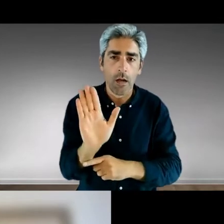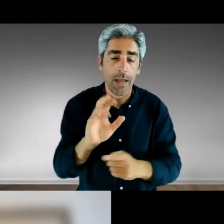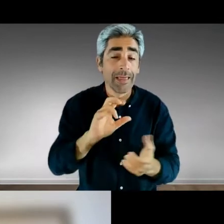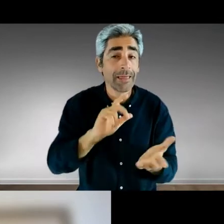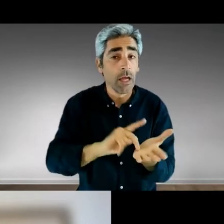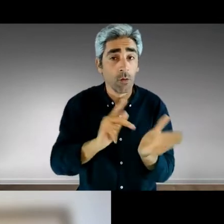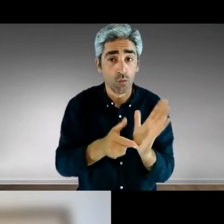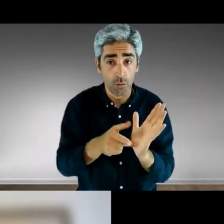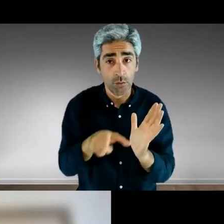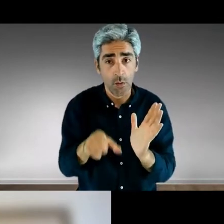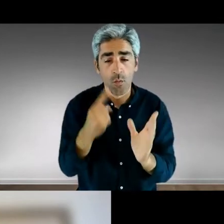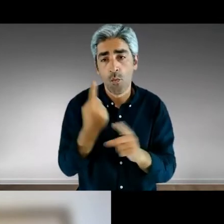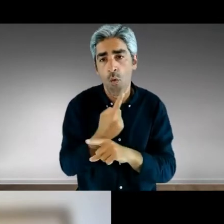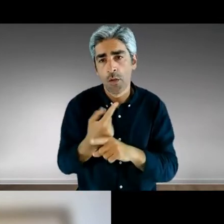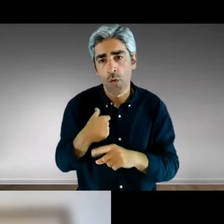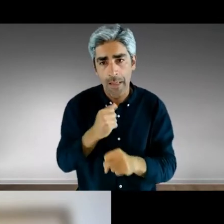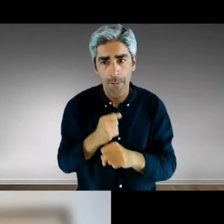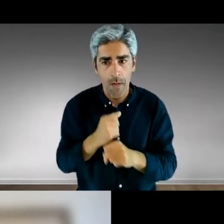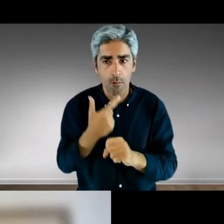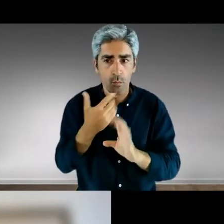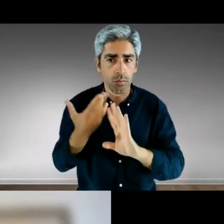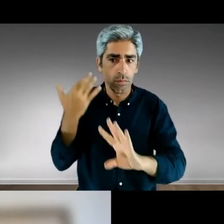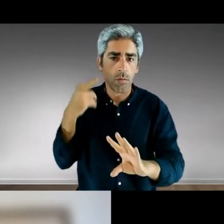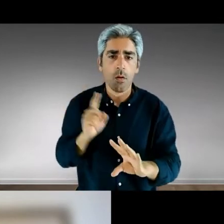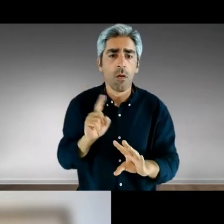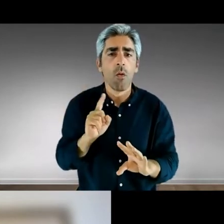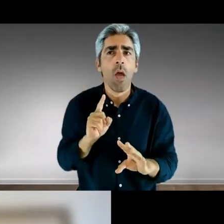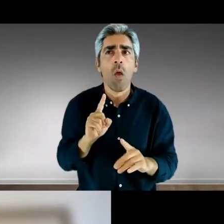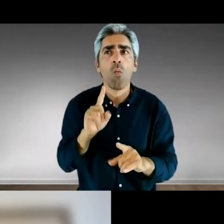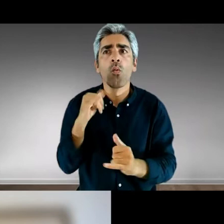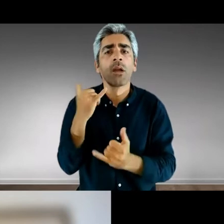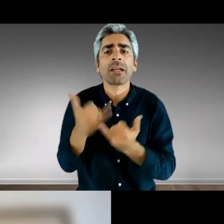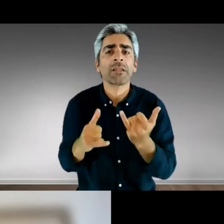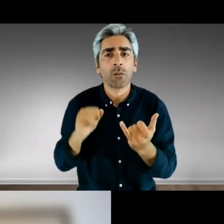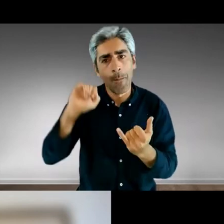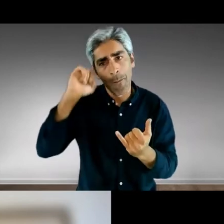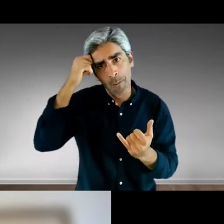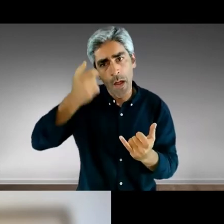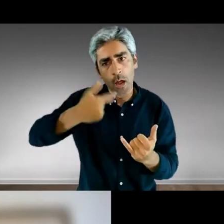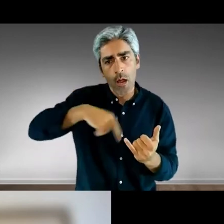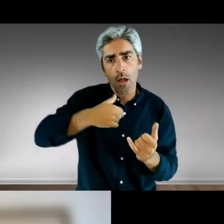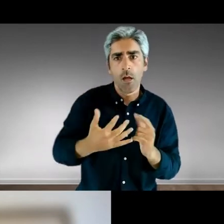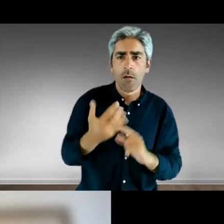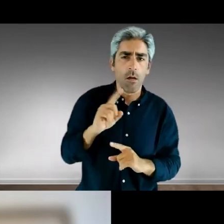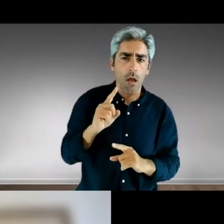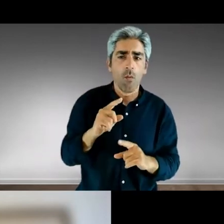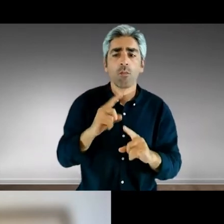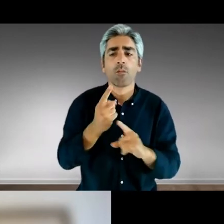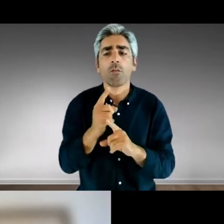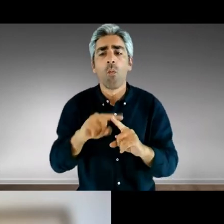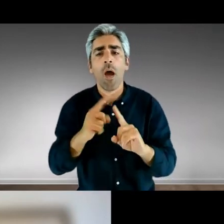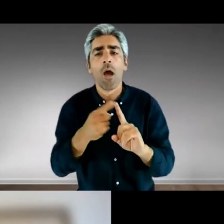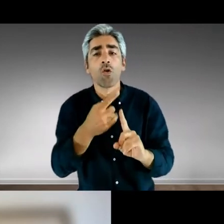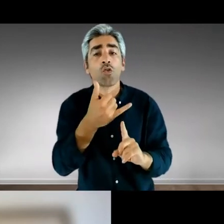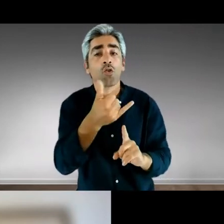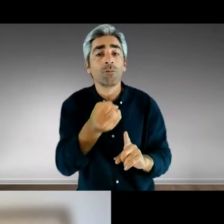é algo com que eu tenho trabalhado, não é uma ameaça. Em 2012, porque eu sei